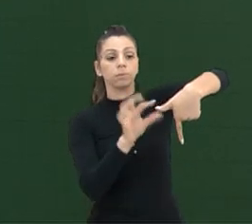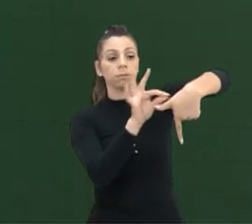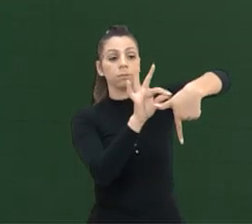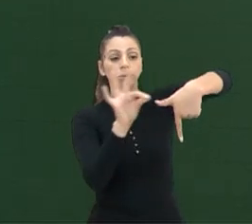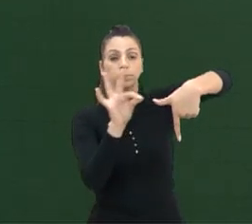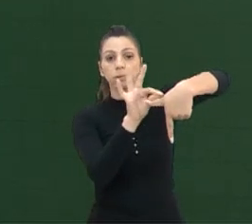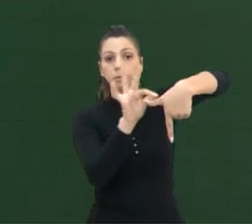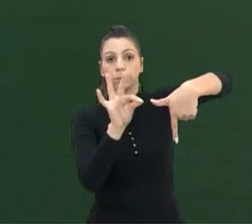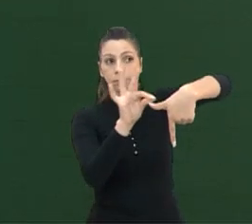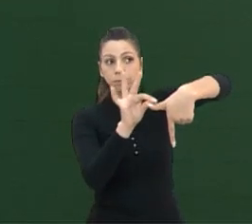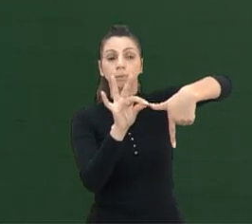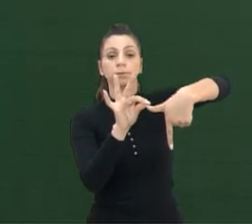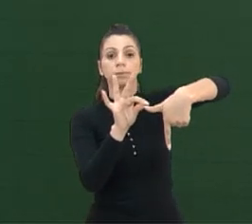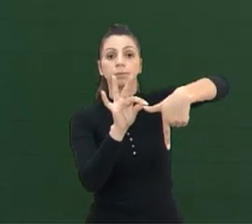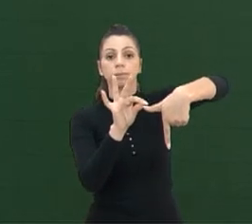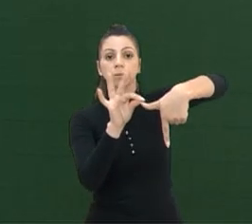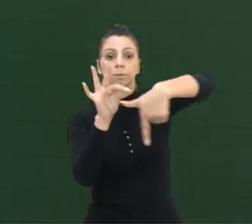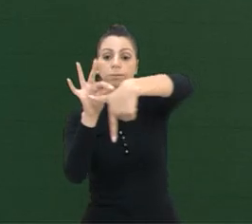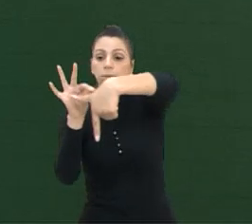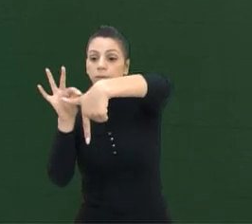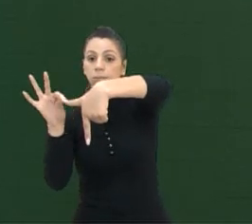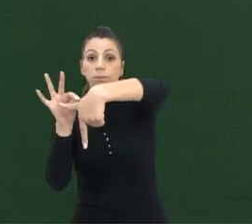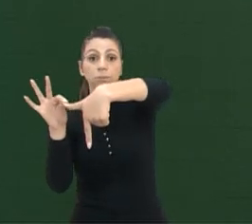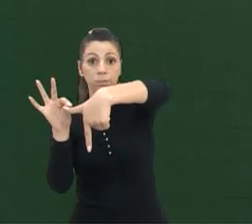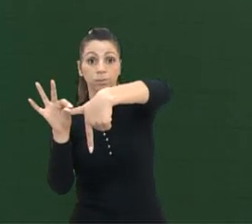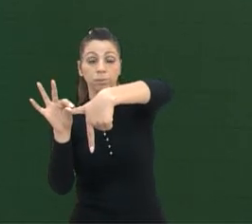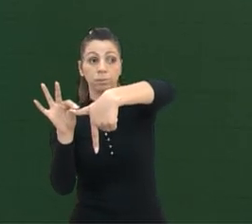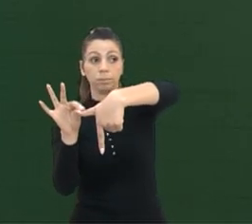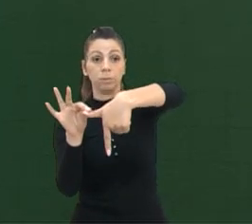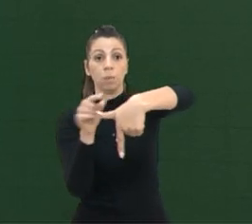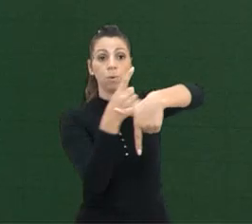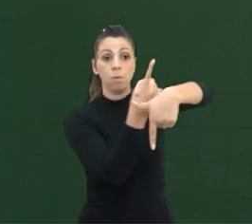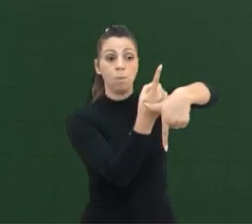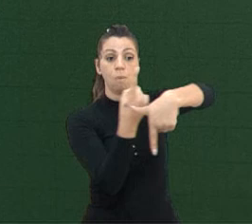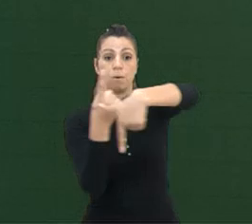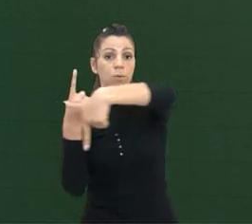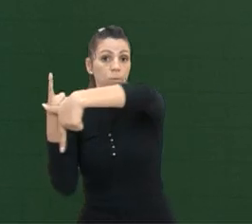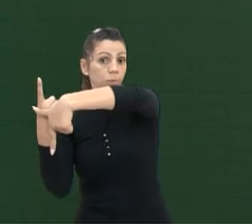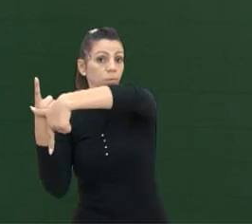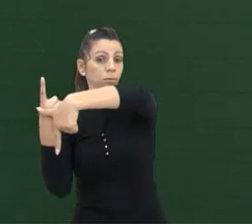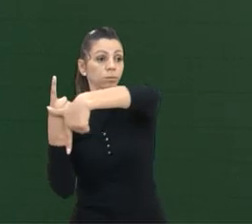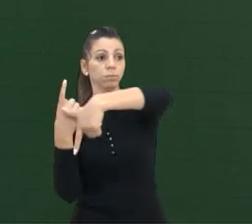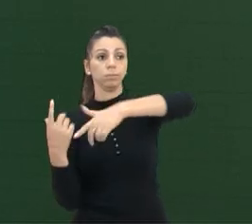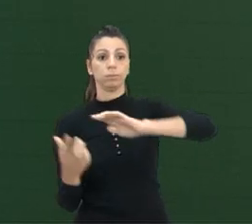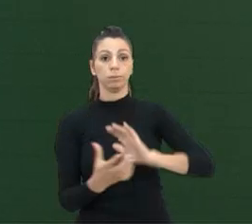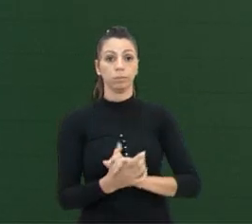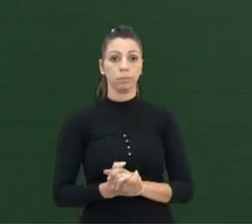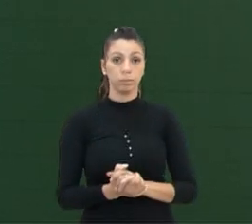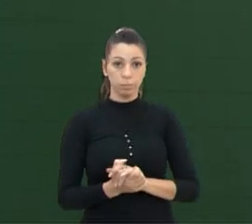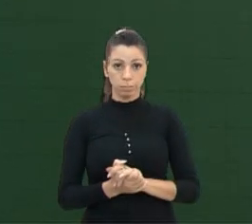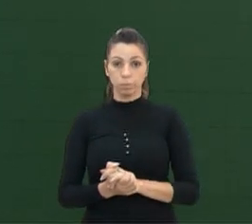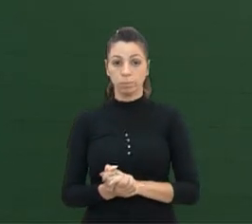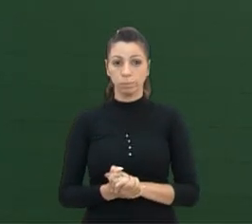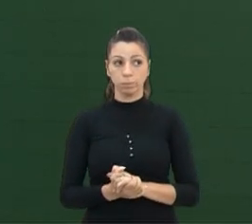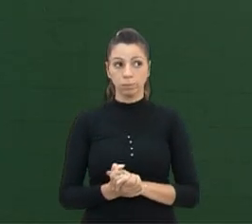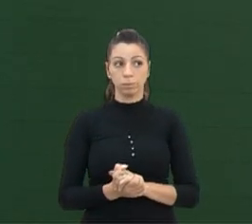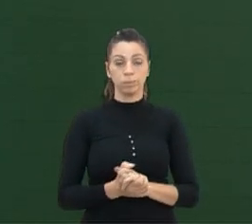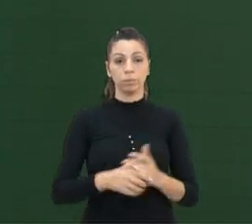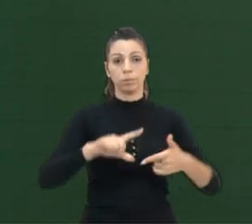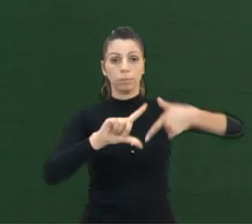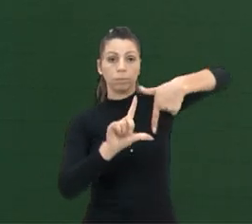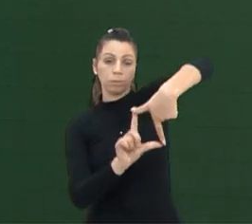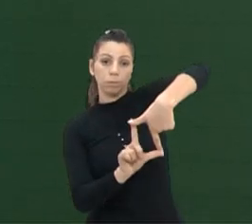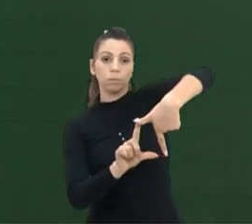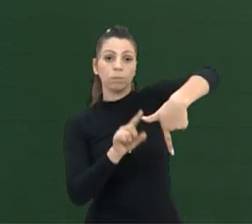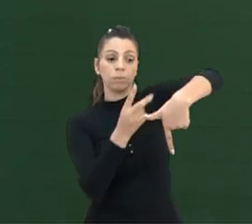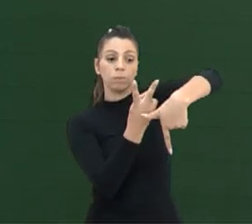duas unidades de medida, tá? E o x permanece, ó. Mesmo x aqui. Então, o comprimento é 2, a